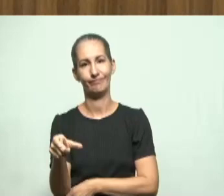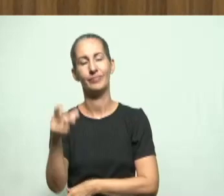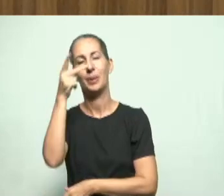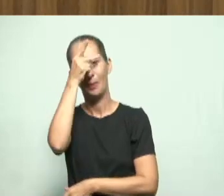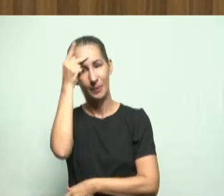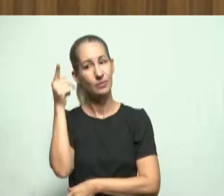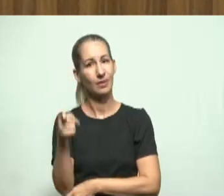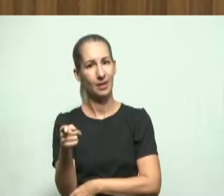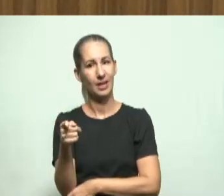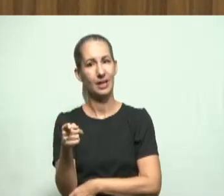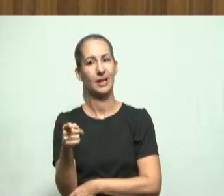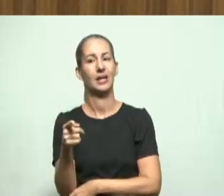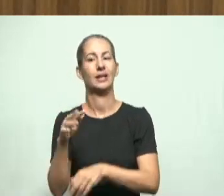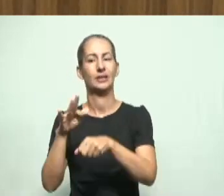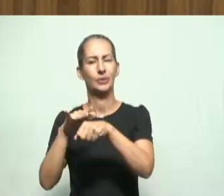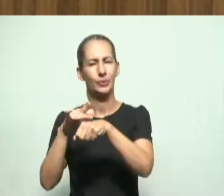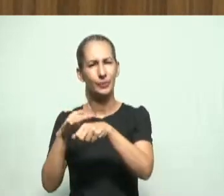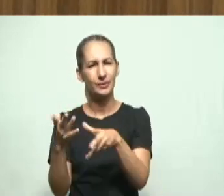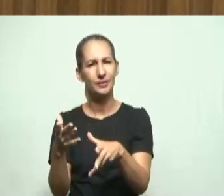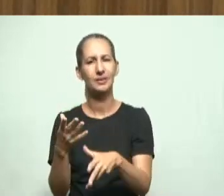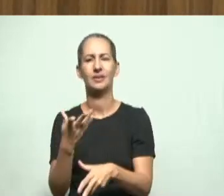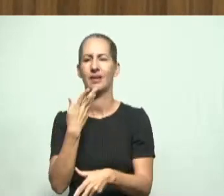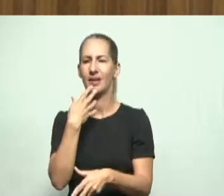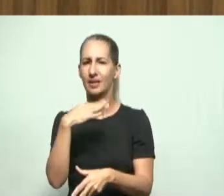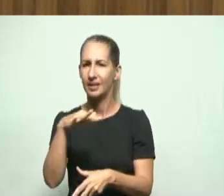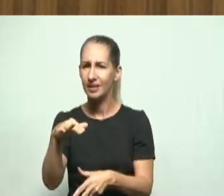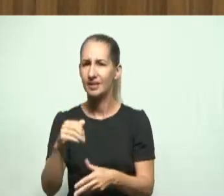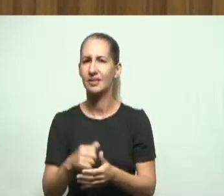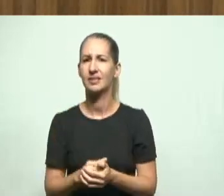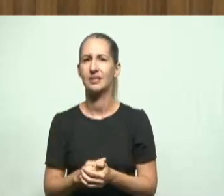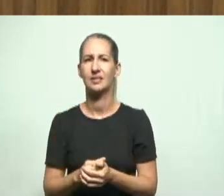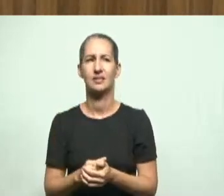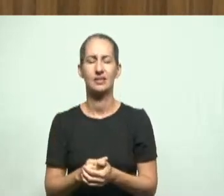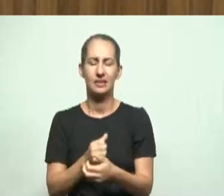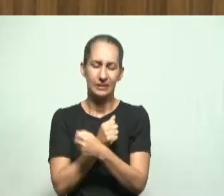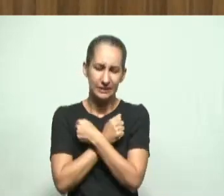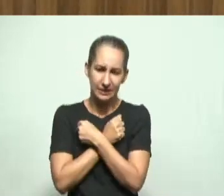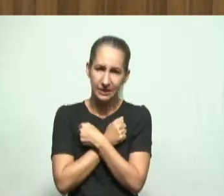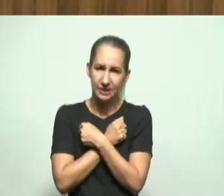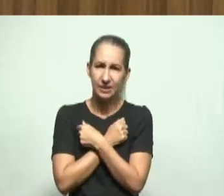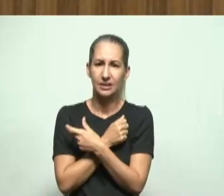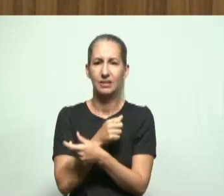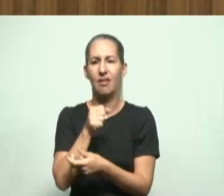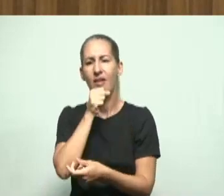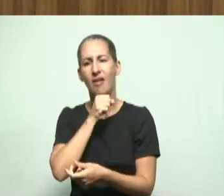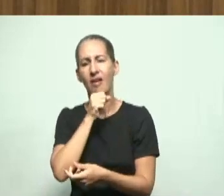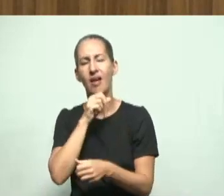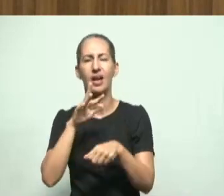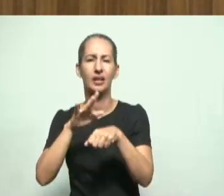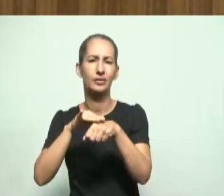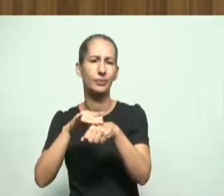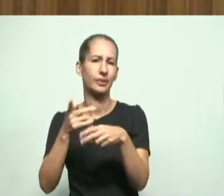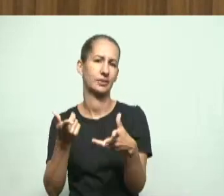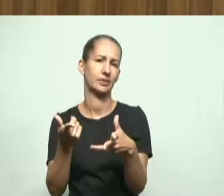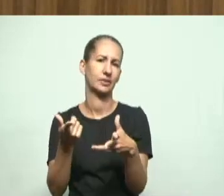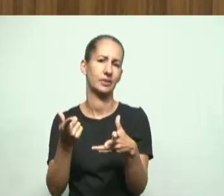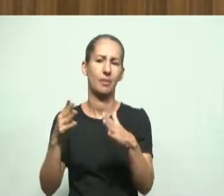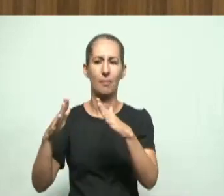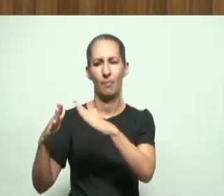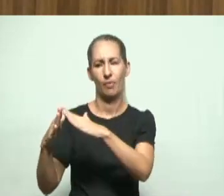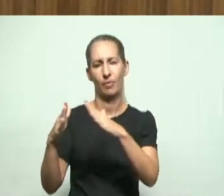estão doentes, as crianças mandam áudio se tremendo, os idosos doentes, as pessoas não têm condições de